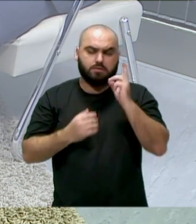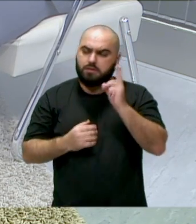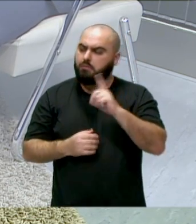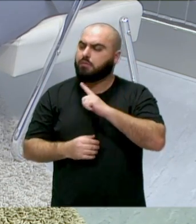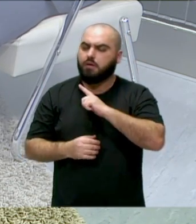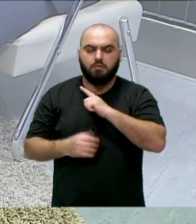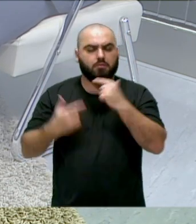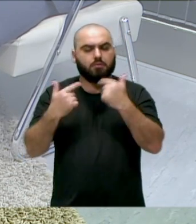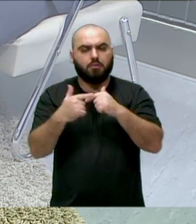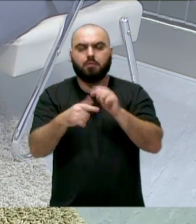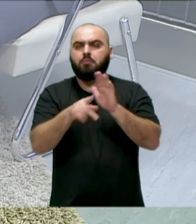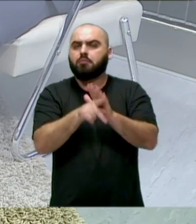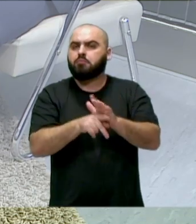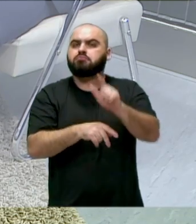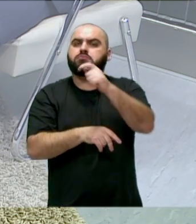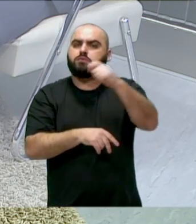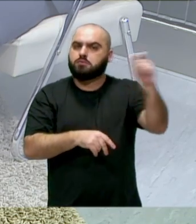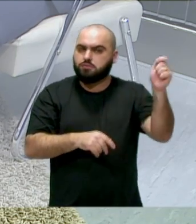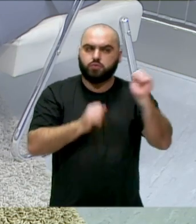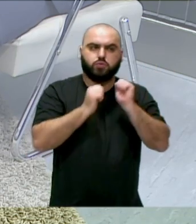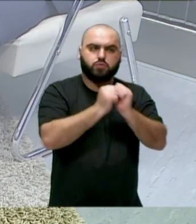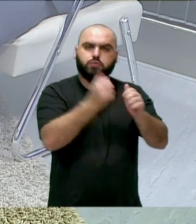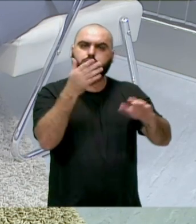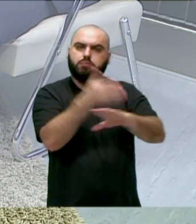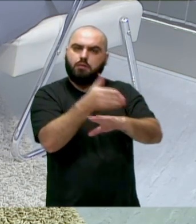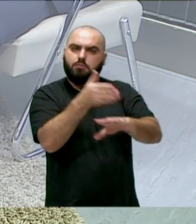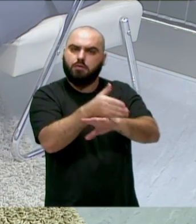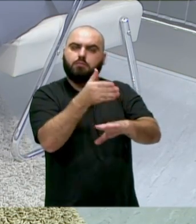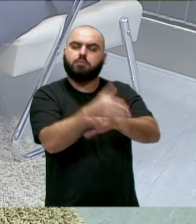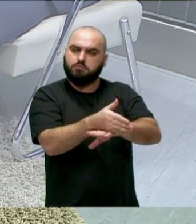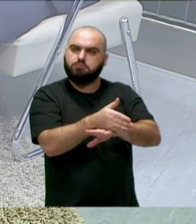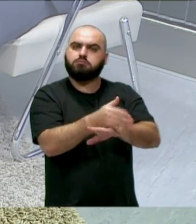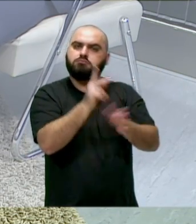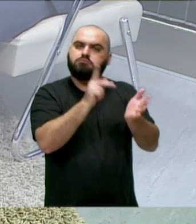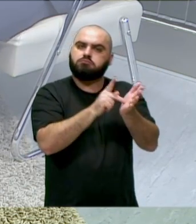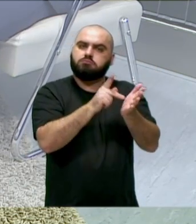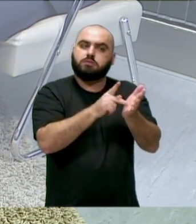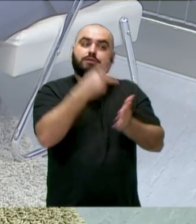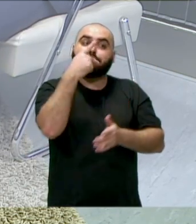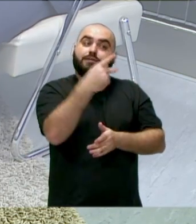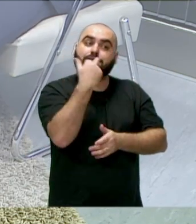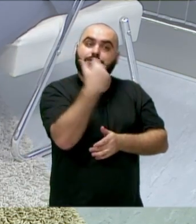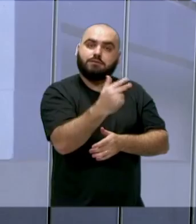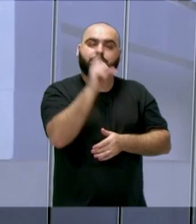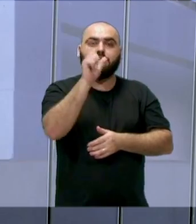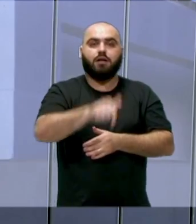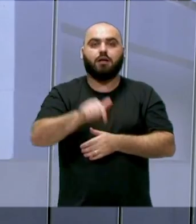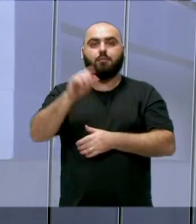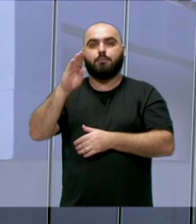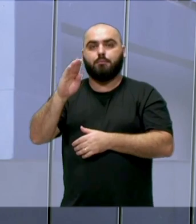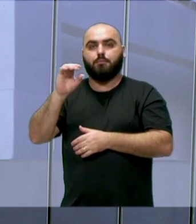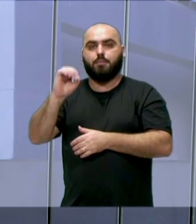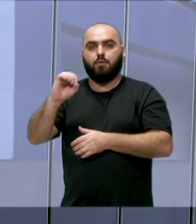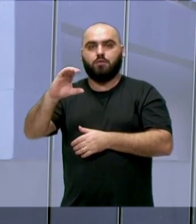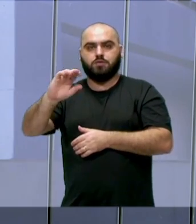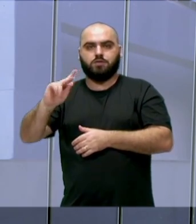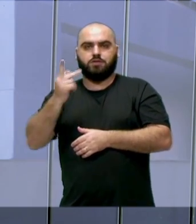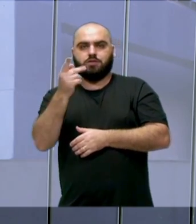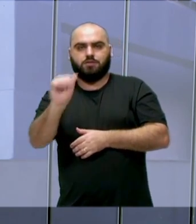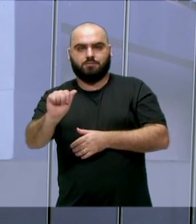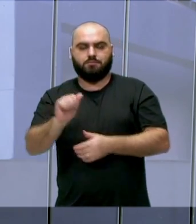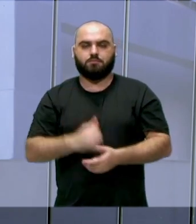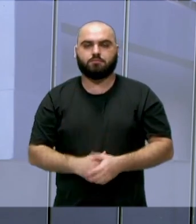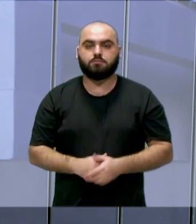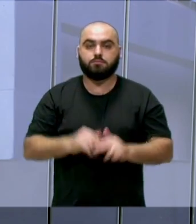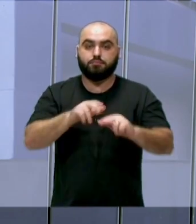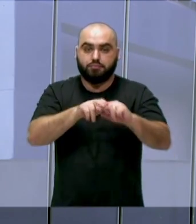muito bacana da associação, participando dessa modalidade que a bote é uma modalidade de bairro recreativo. Então a